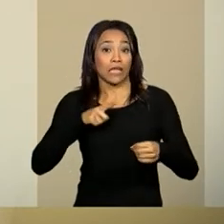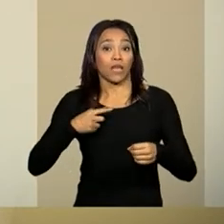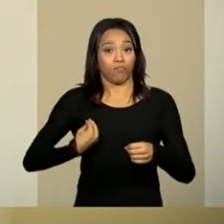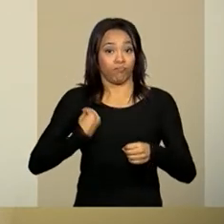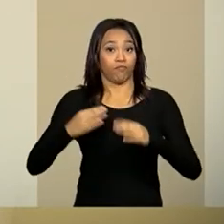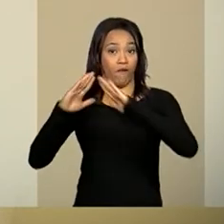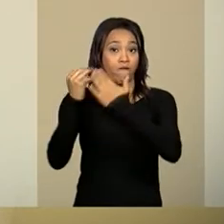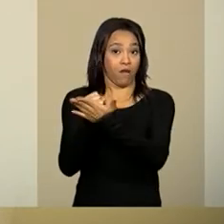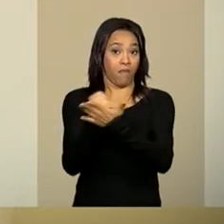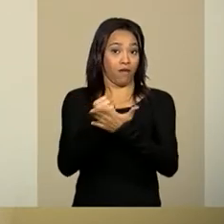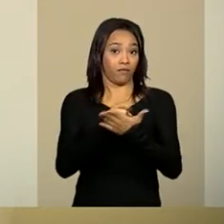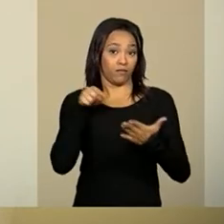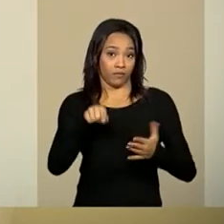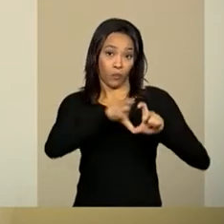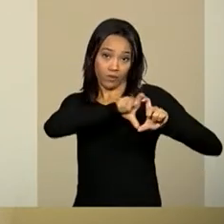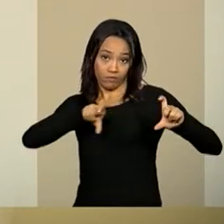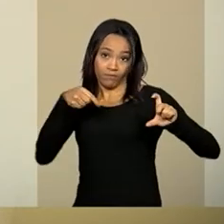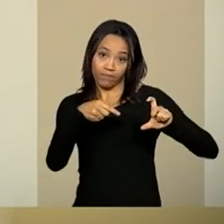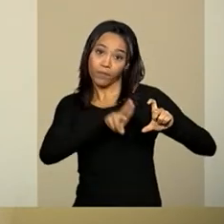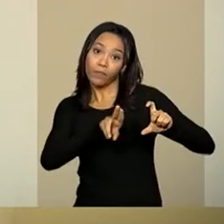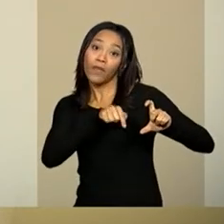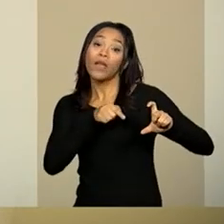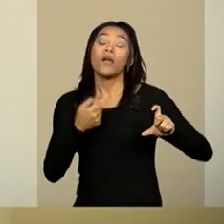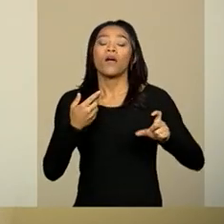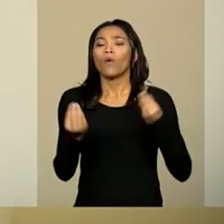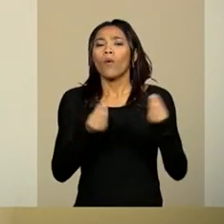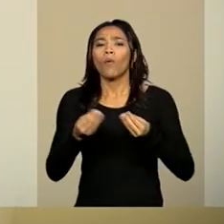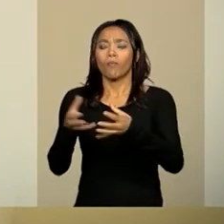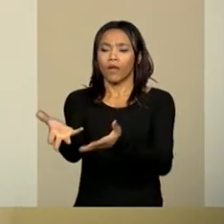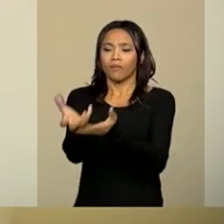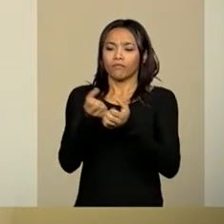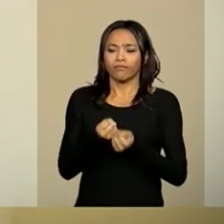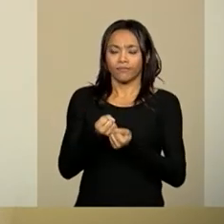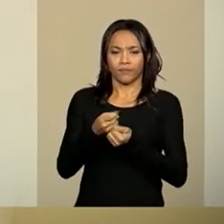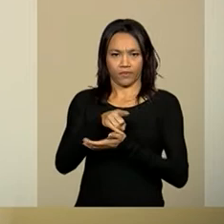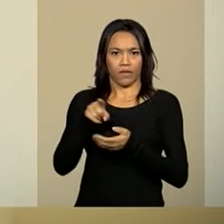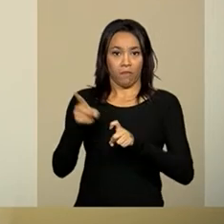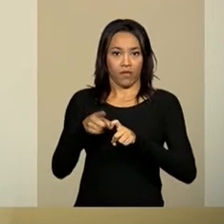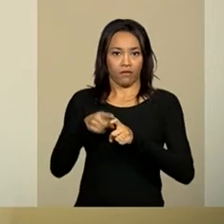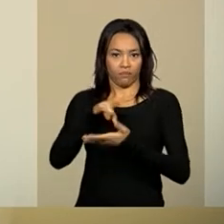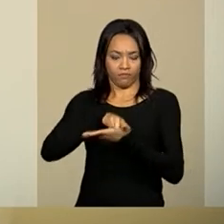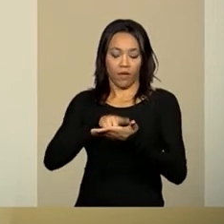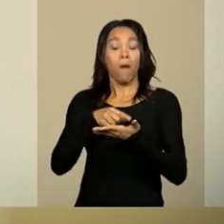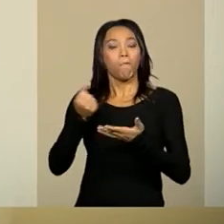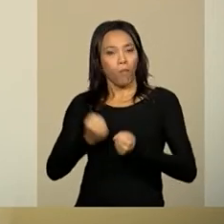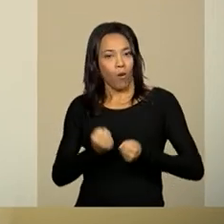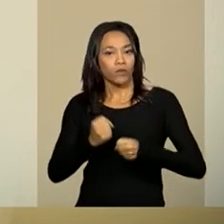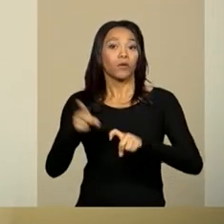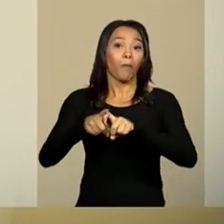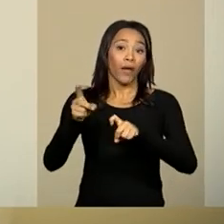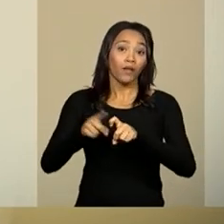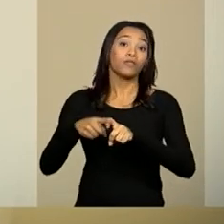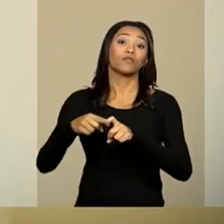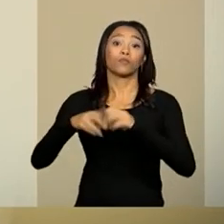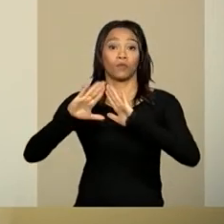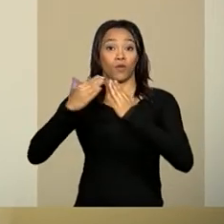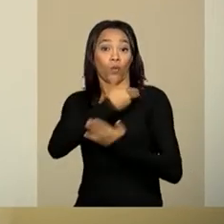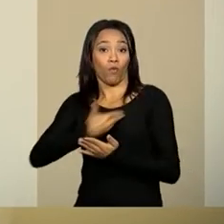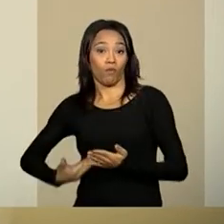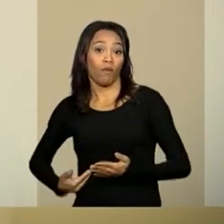rede é importante lembrar a Luciano que a receita para retirar o medicamento pode ser tanto de um médico da rede pública